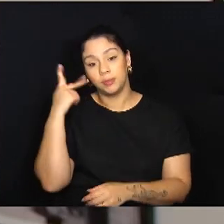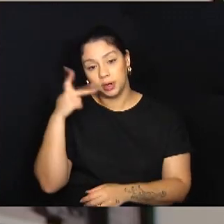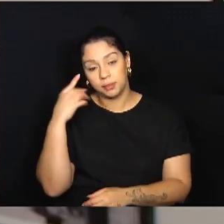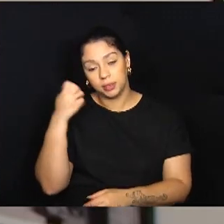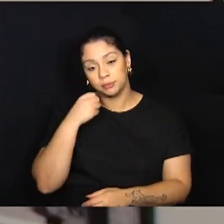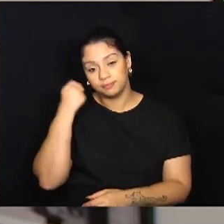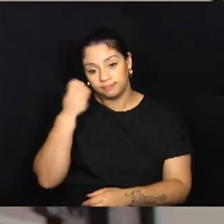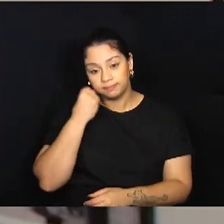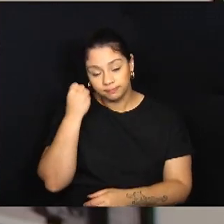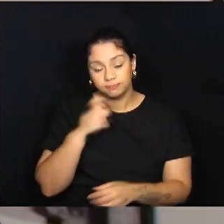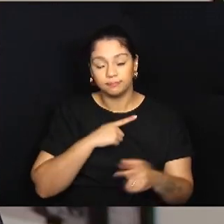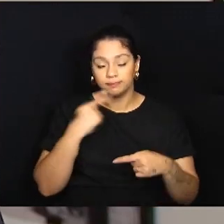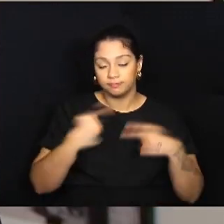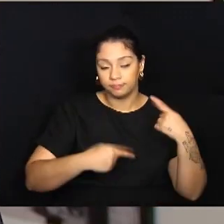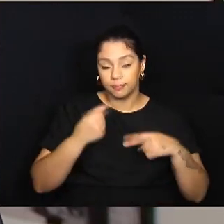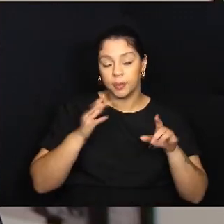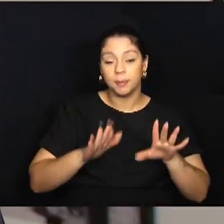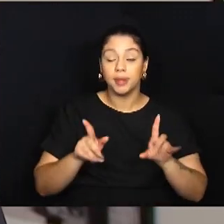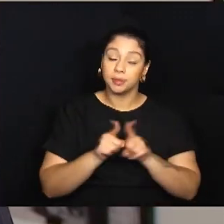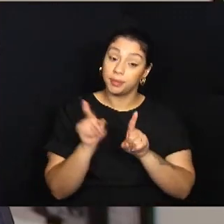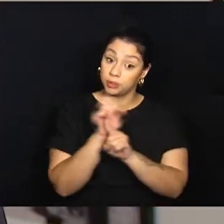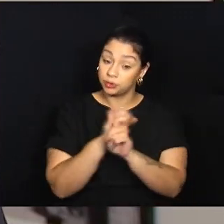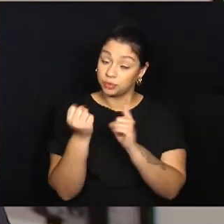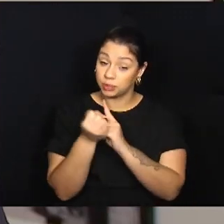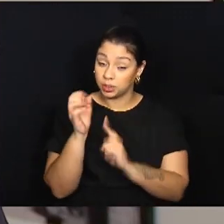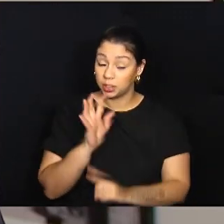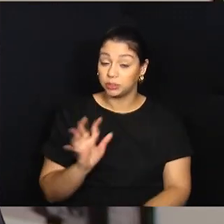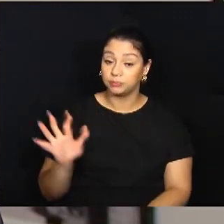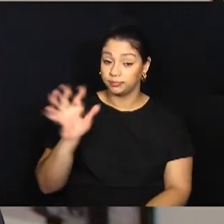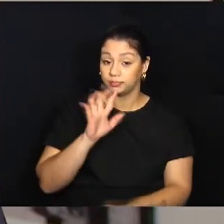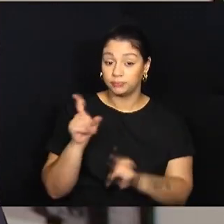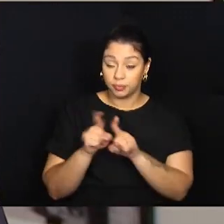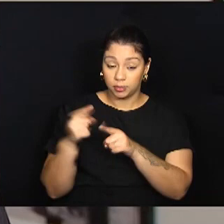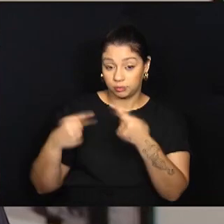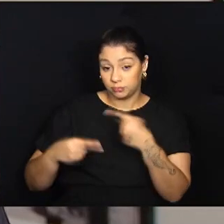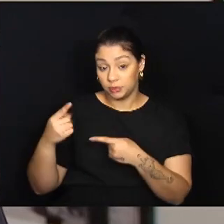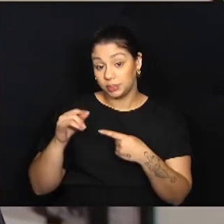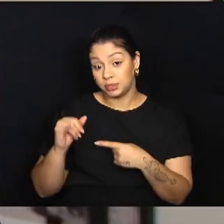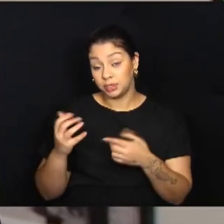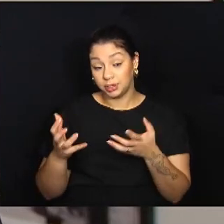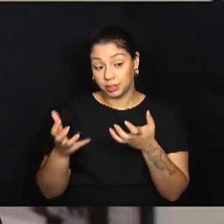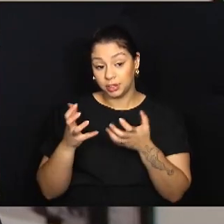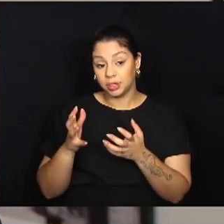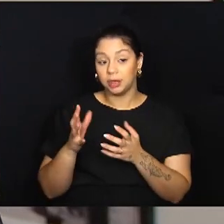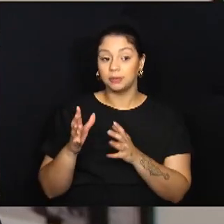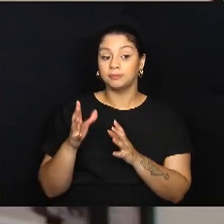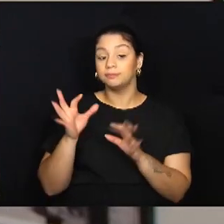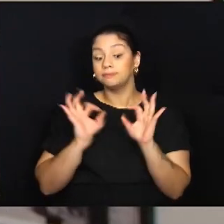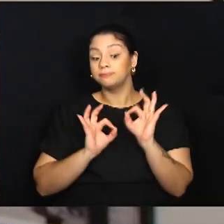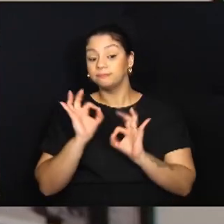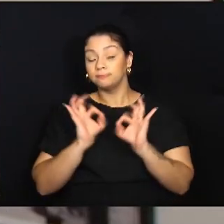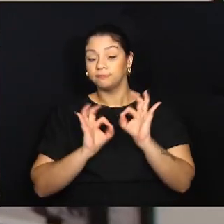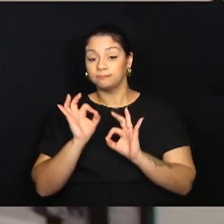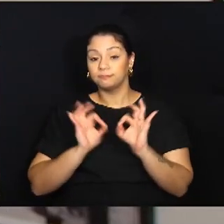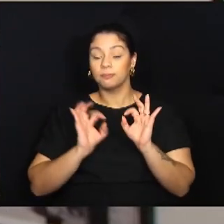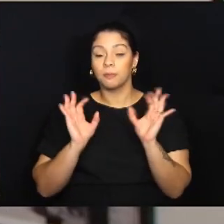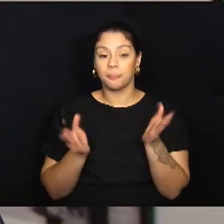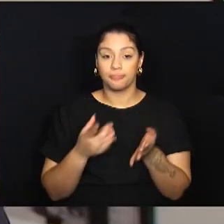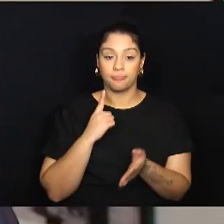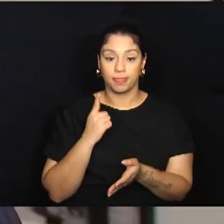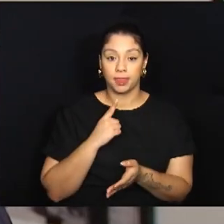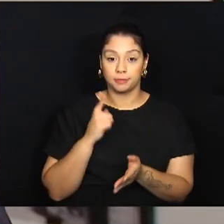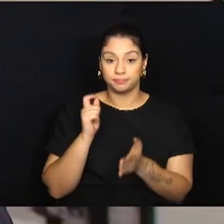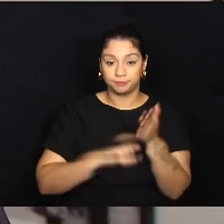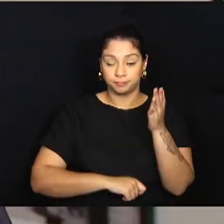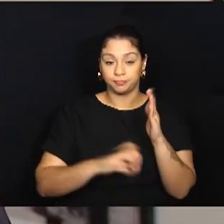também discutida pela sociedade civil. Agora, quem estivesse programando ou está pleiteando a cidadania